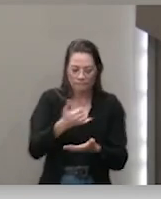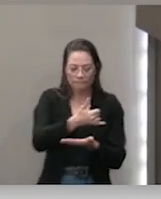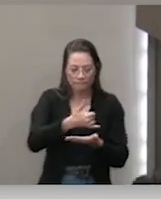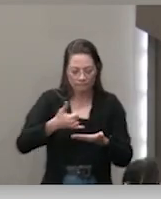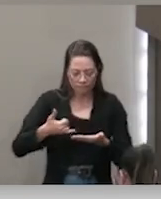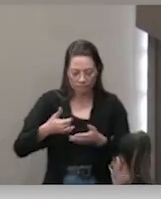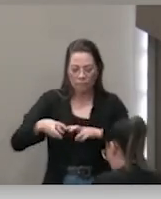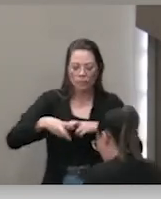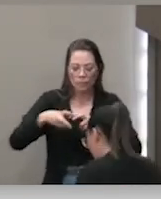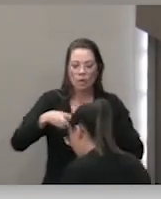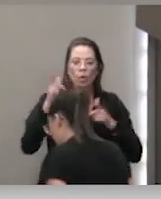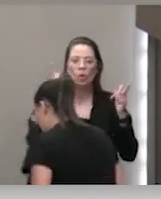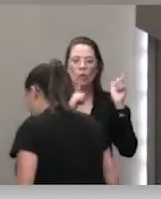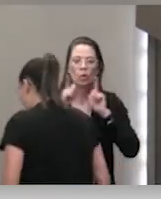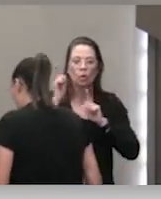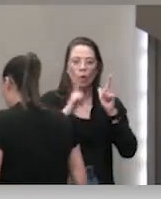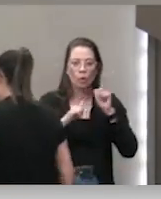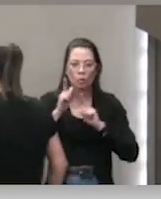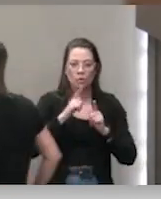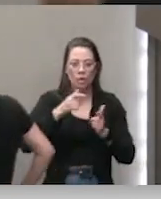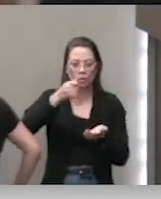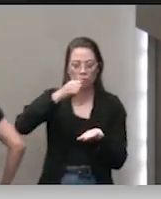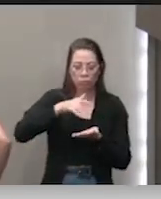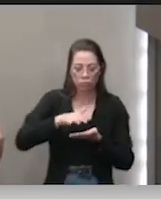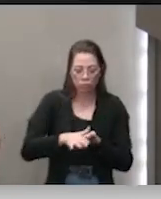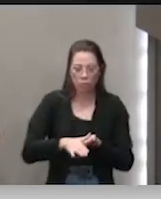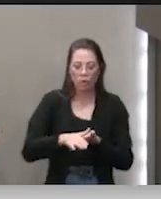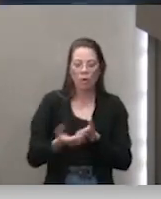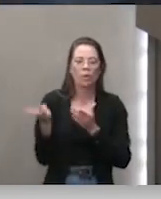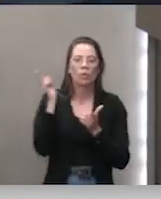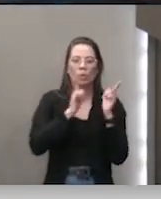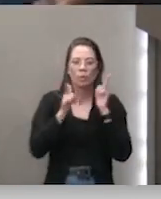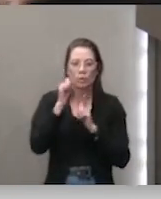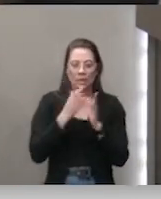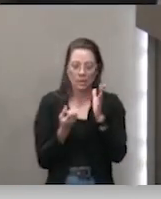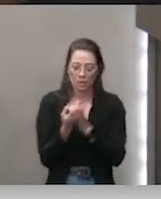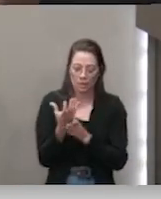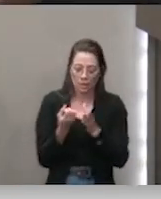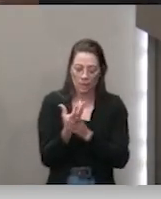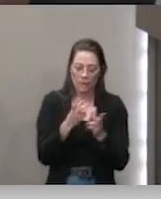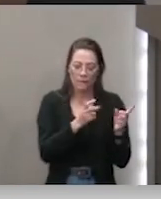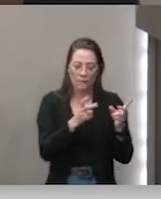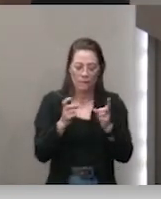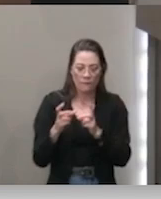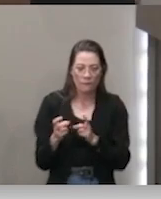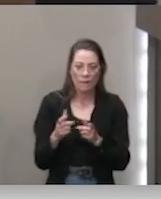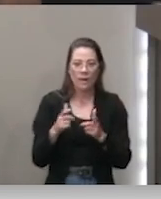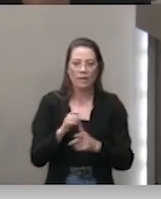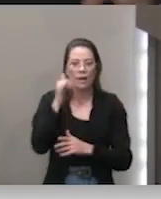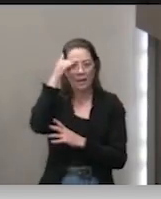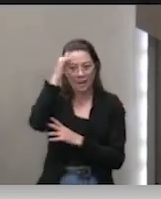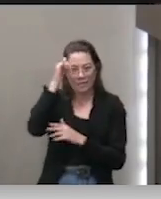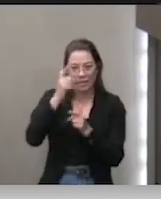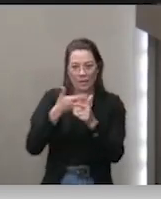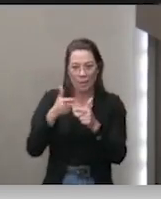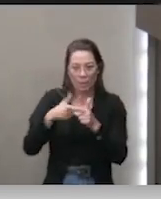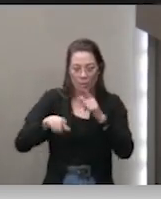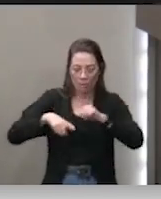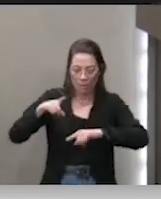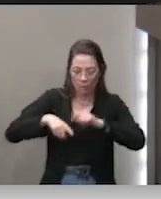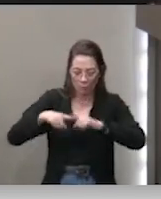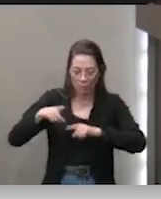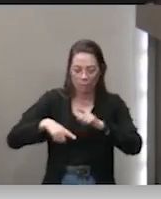para os nossos agricultores poderem escoar a produção e não chegar aqui com a produção toda amassada,